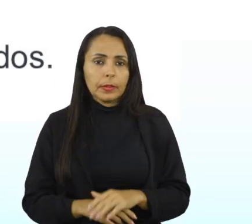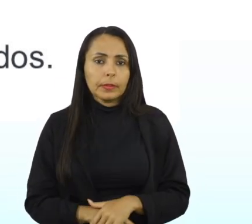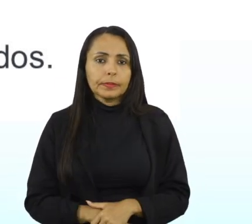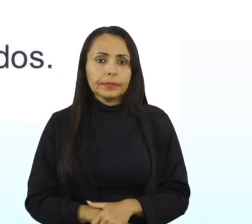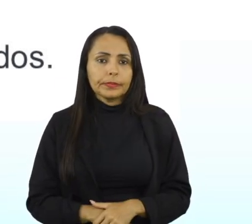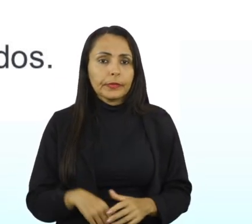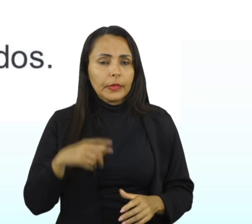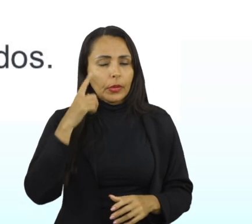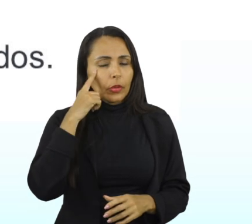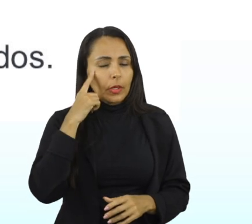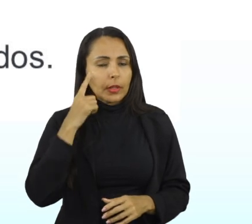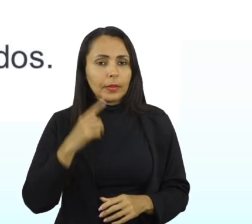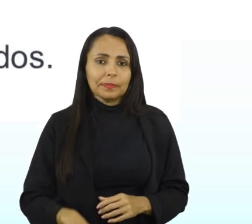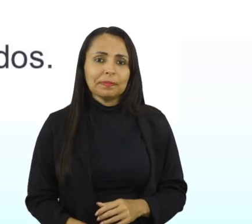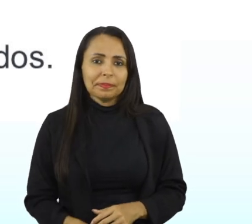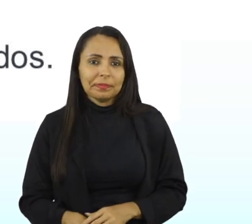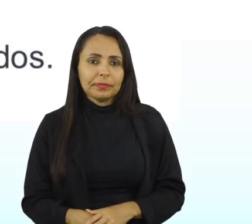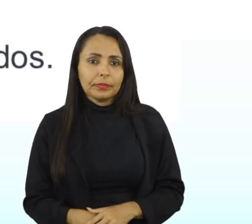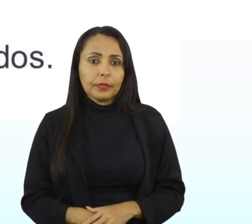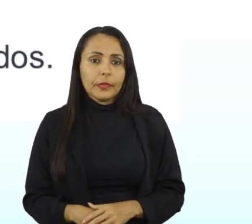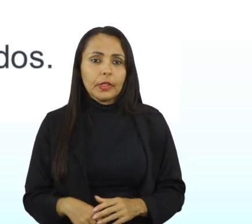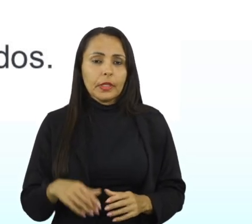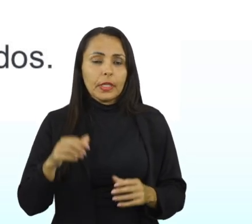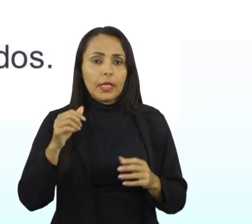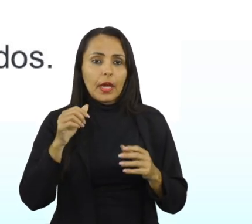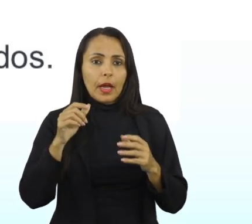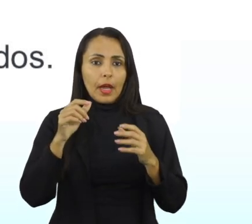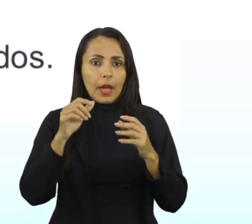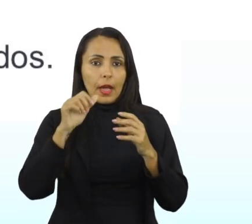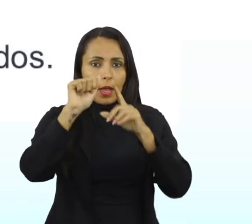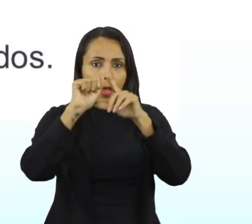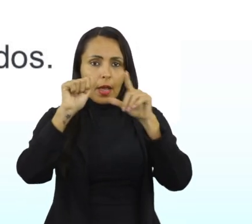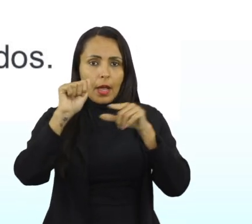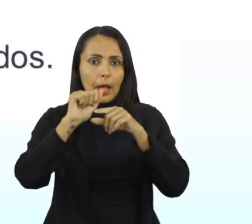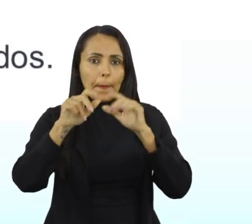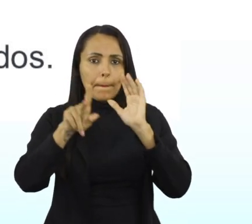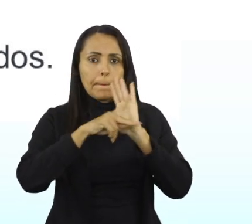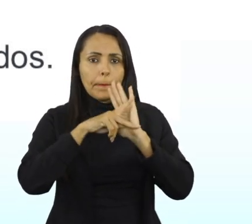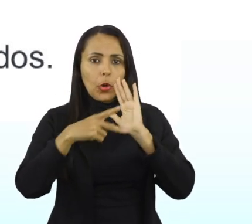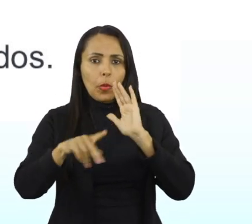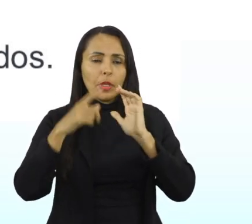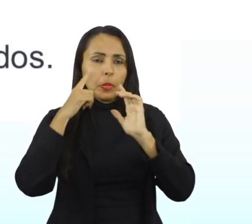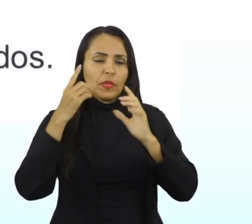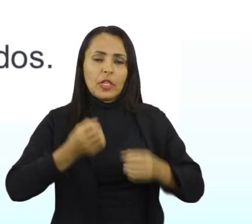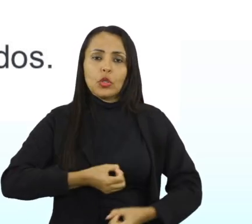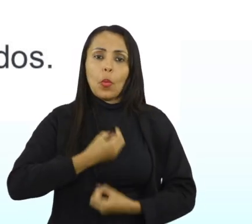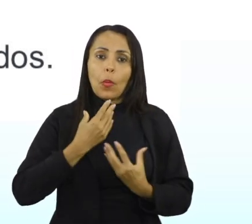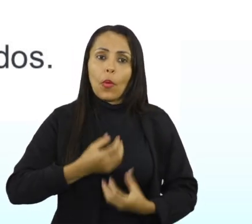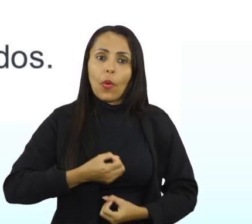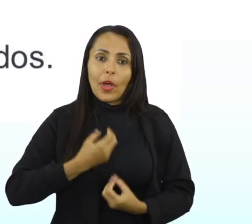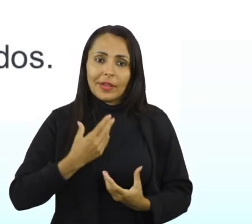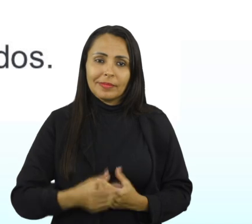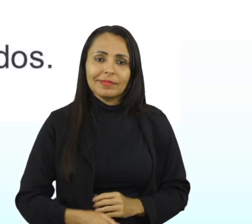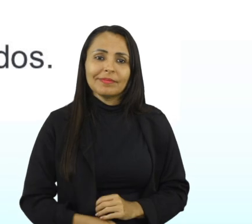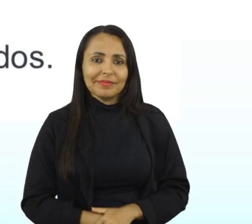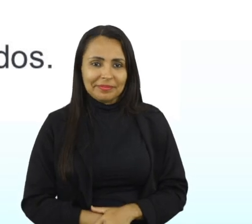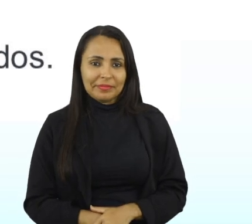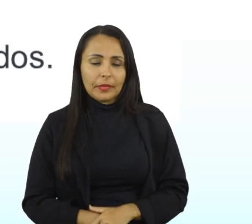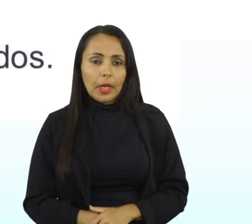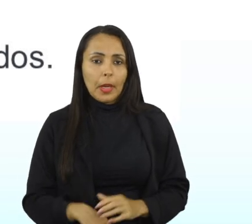Ok? Dá uma olhada. Na letra A ele diz, própria de manifestações